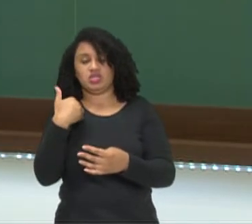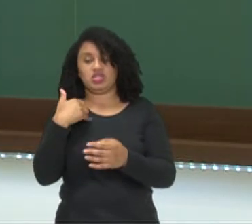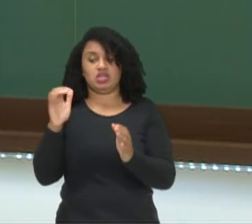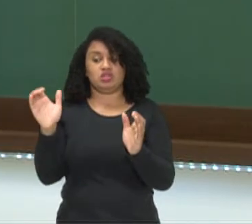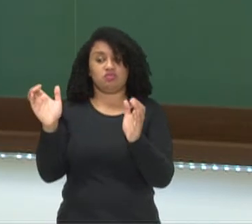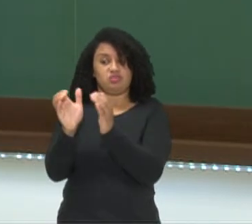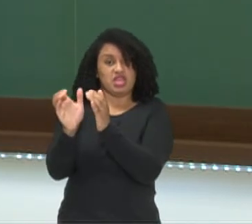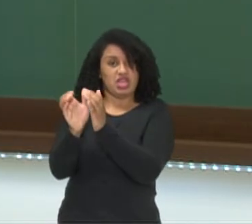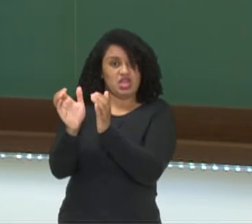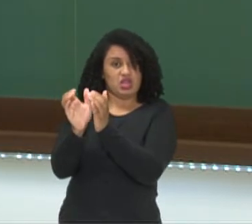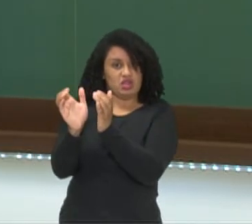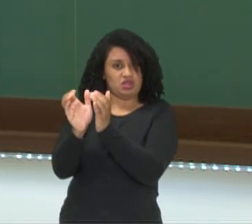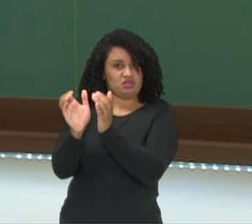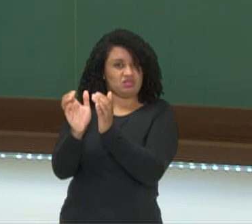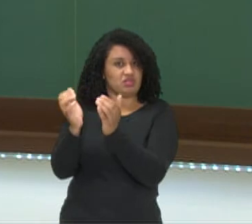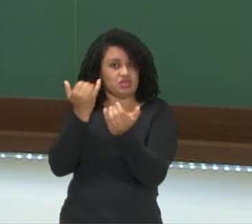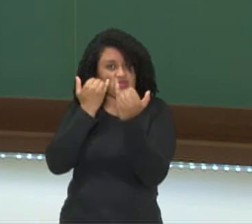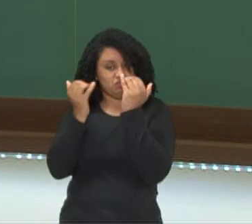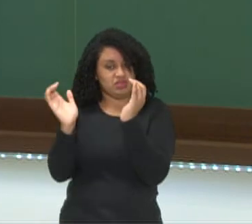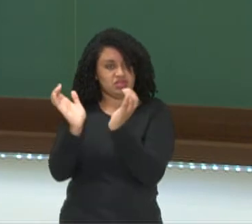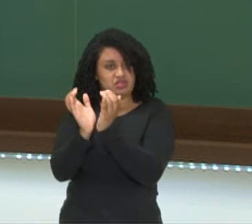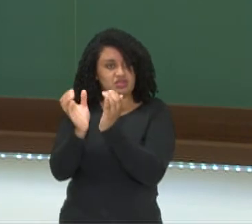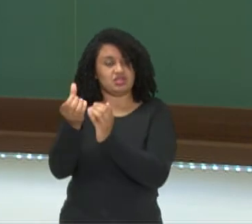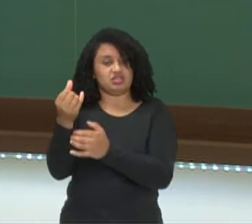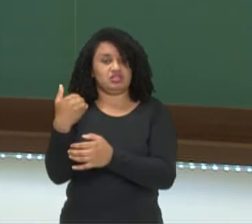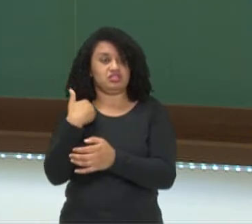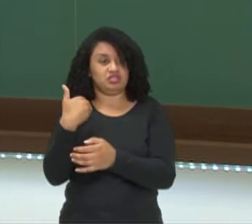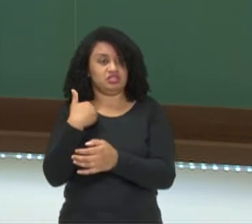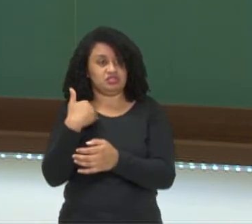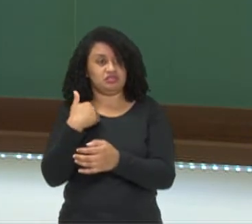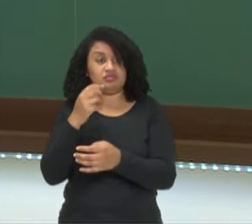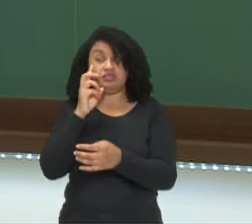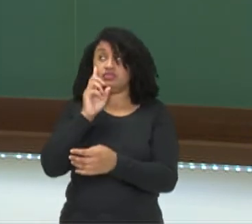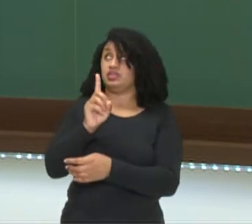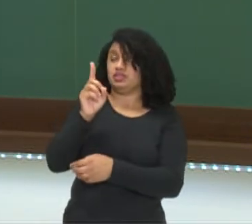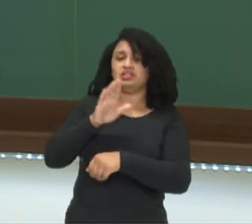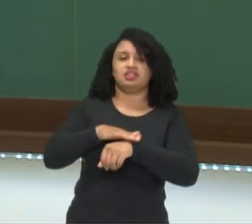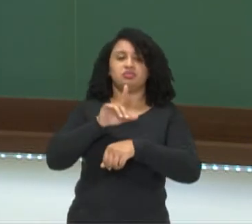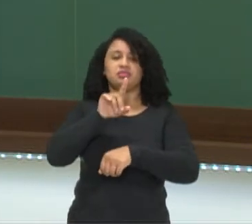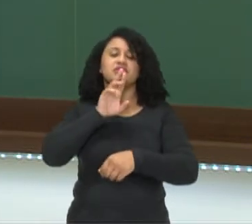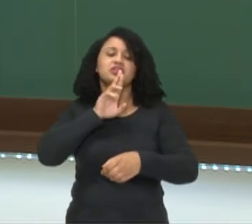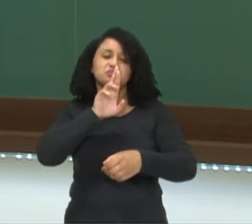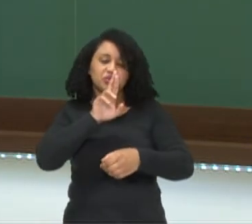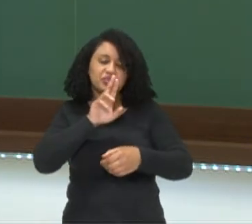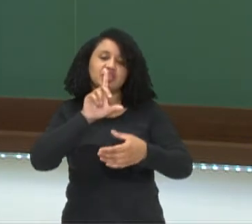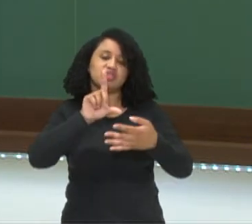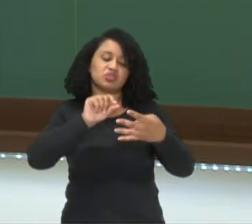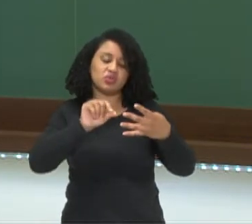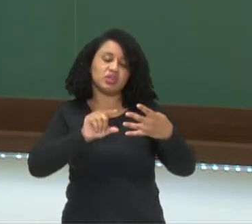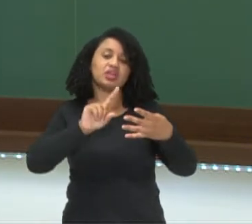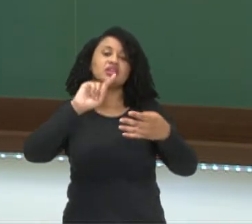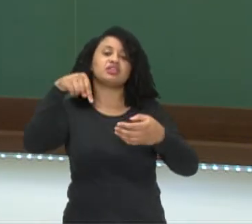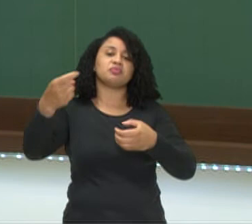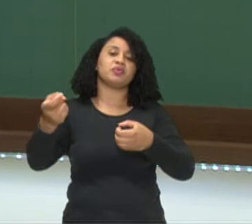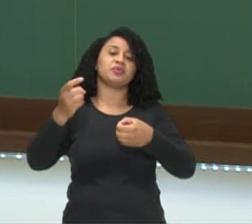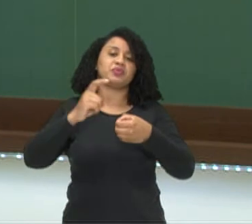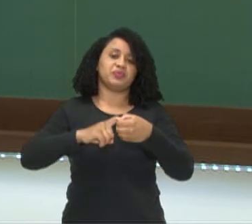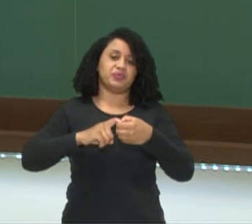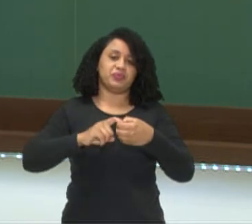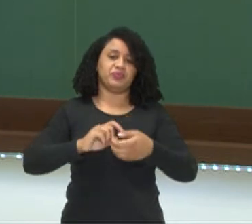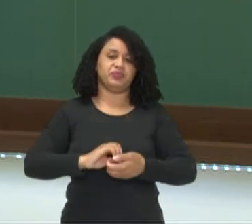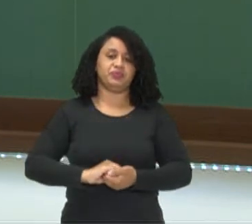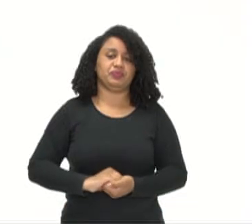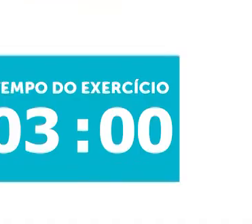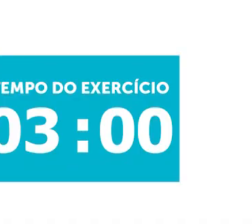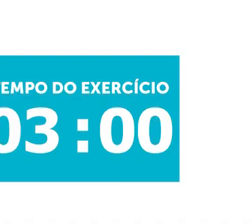porte. Então, você tem que guardar isso, pequeno porte e 6 anos. Eu vou dar um tempinho para você analisar essa tabela e responder e já